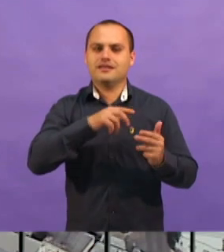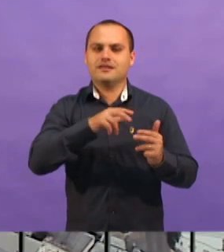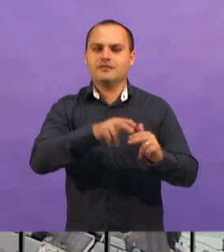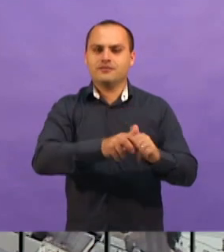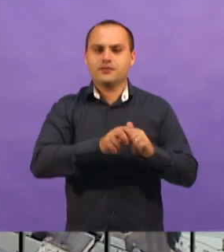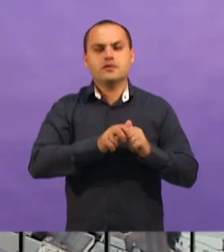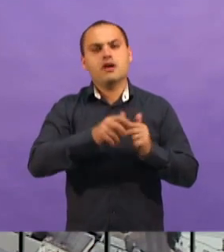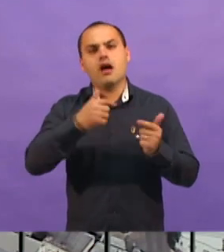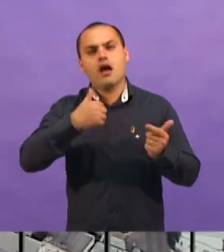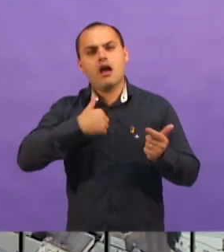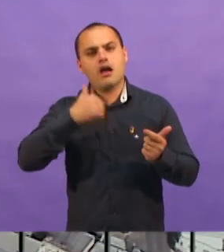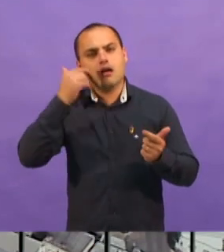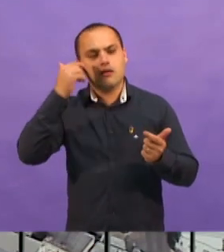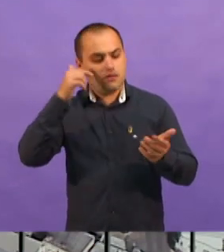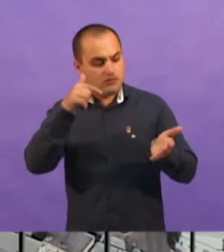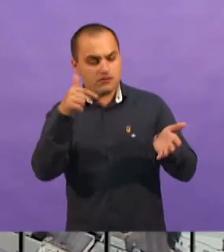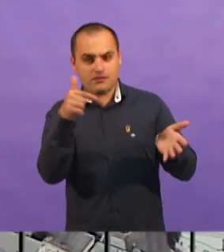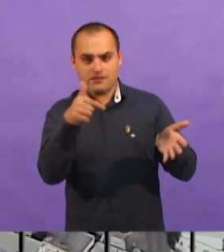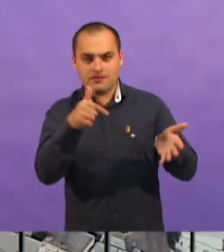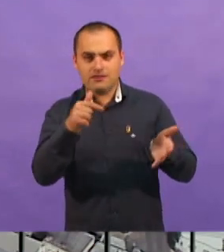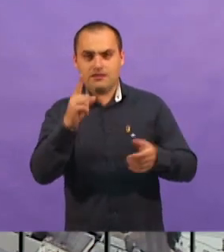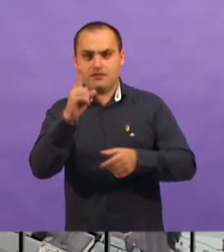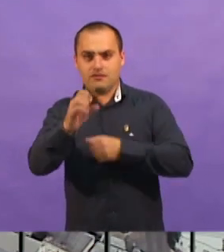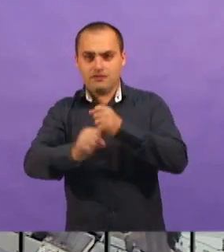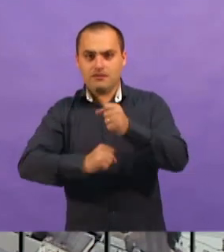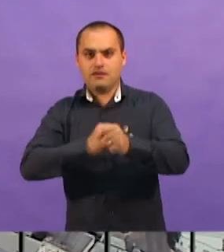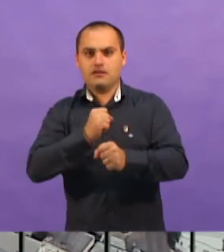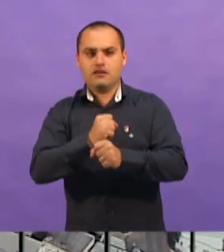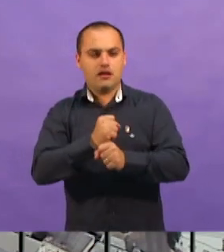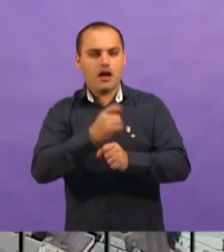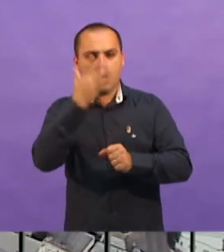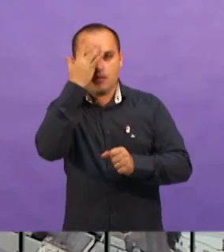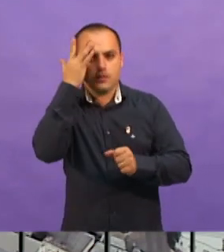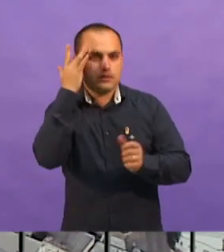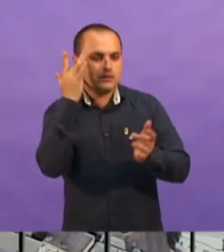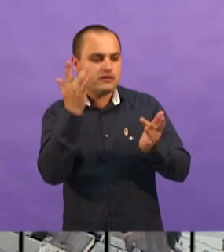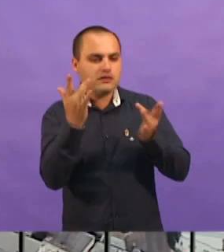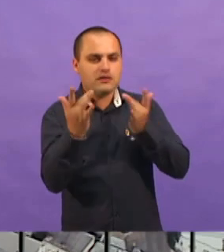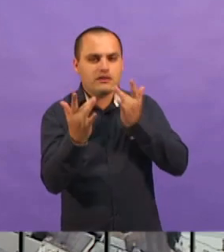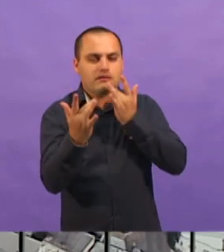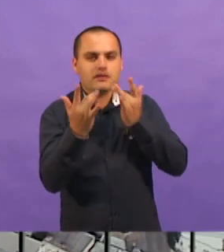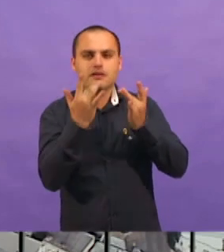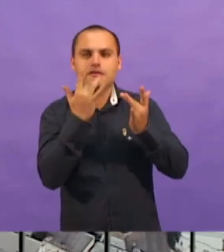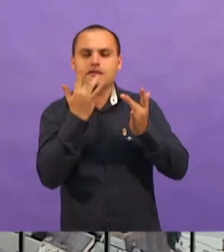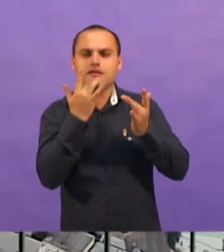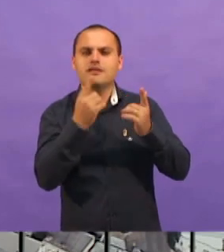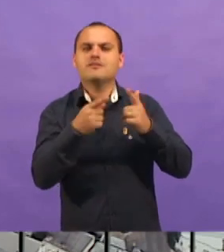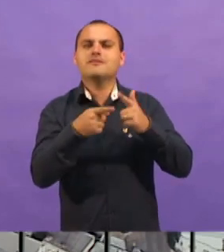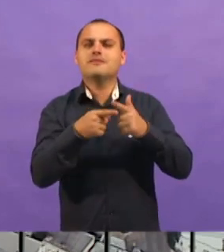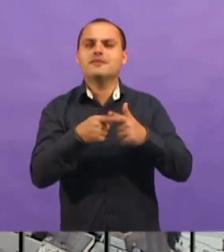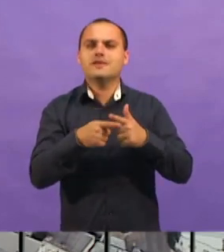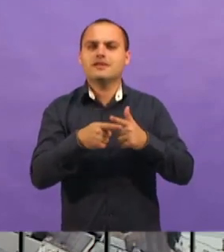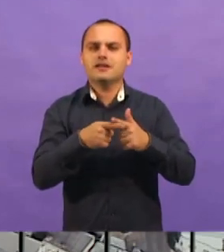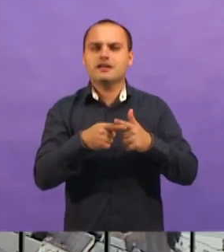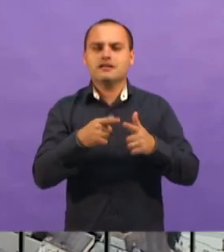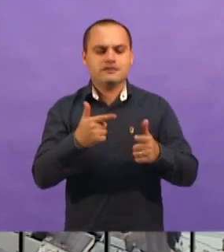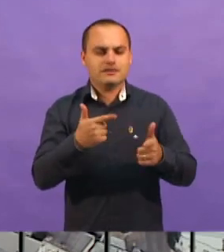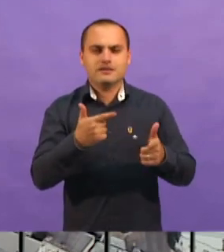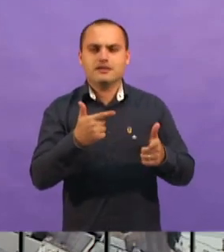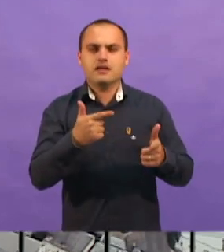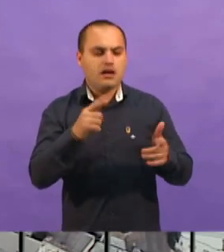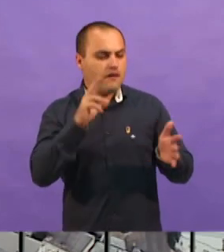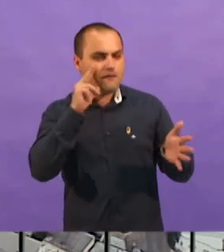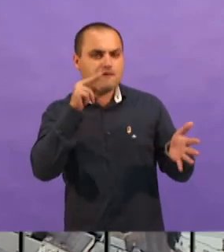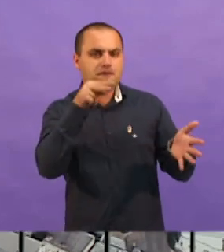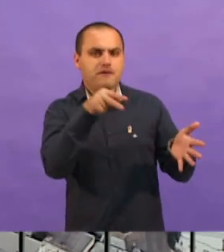E eu acho que ele é apaixonante a quem o lê ele pelo simples desprendimento, sempre pelo